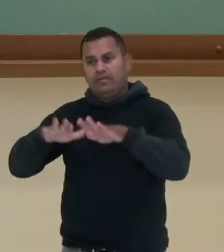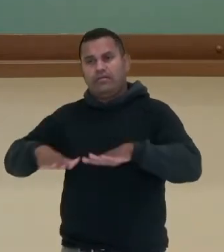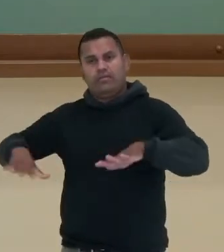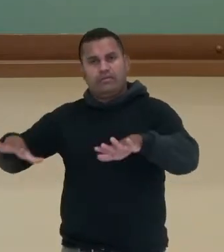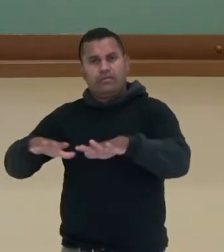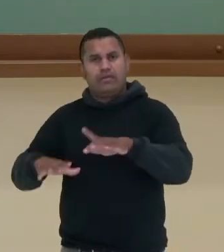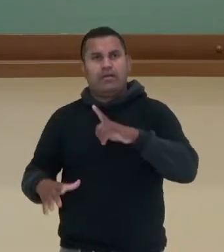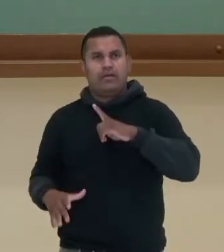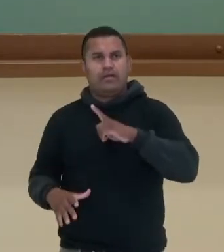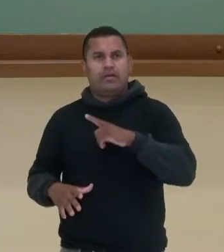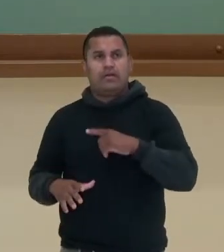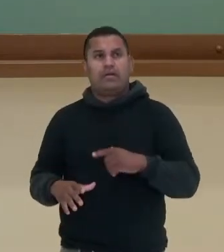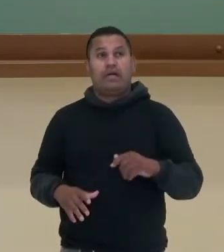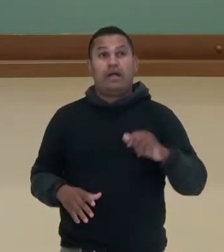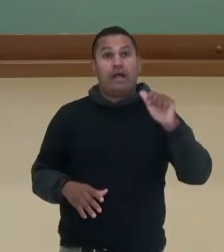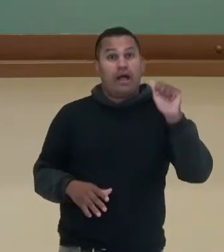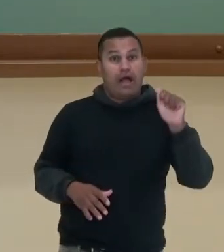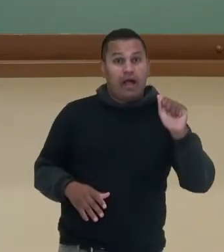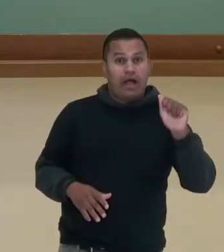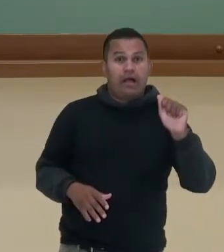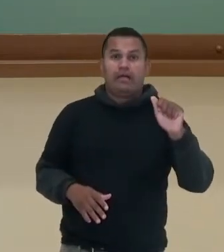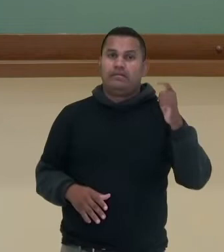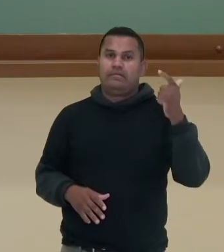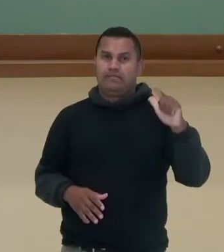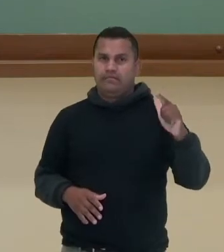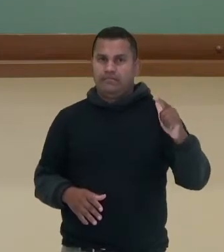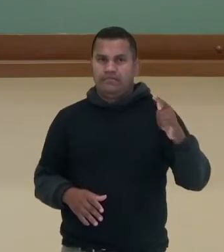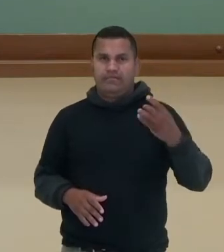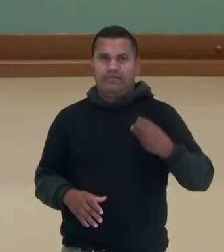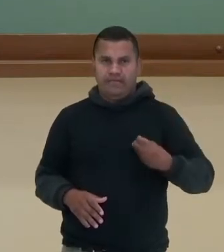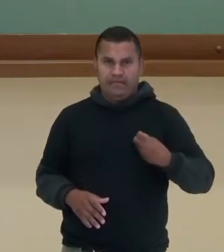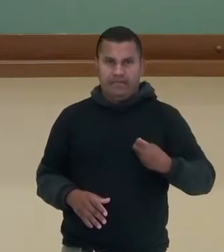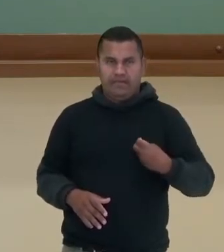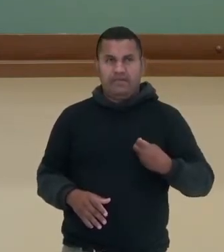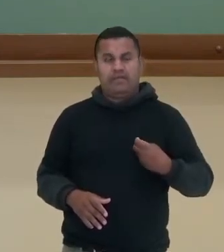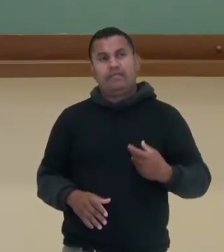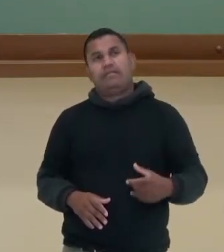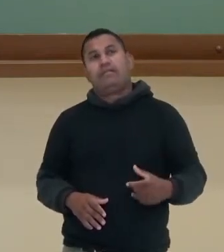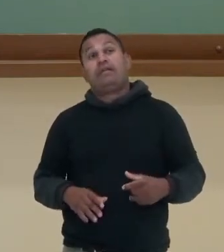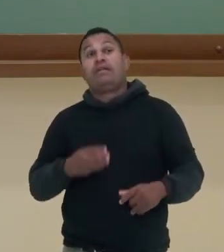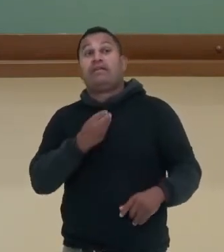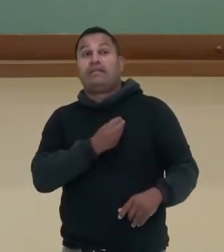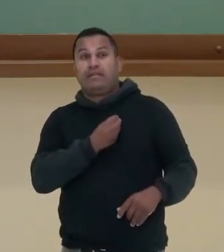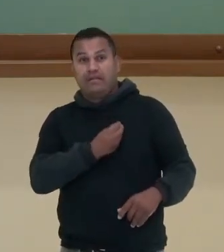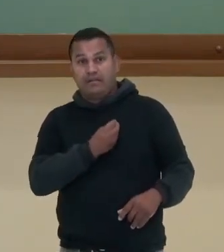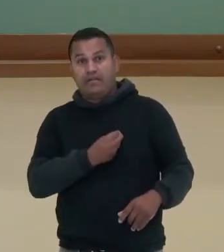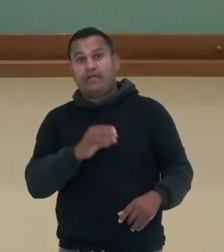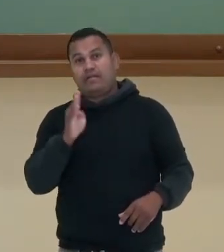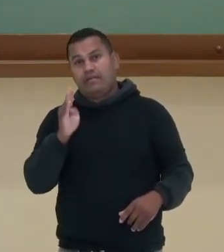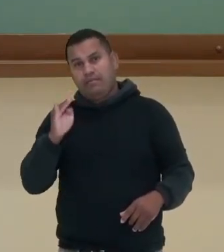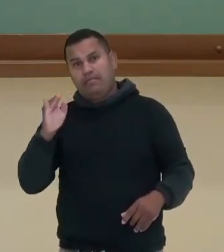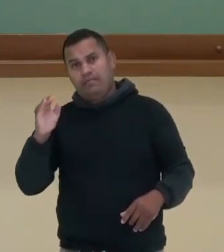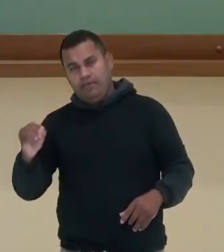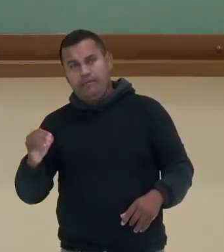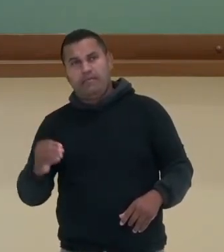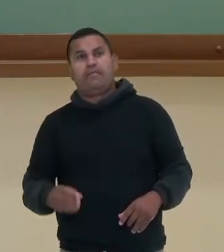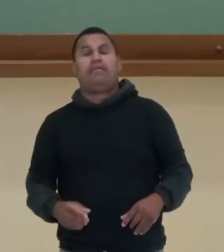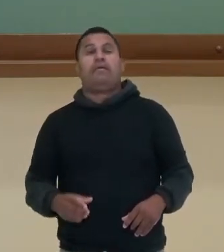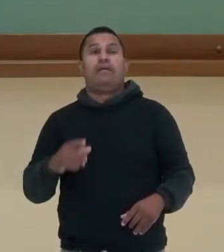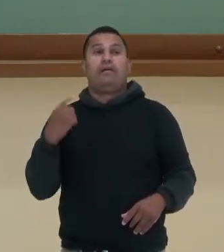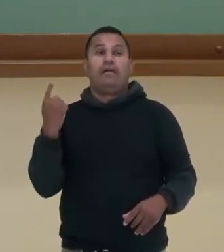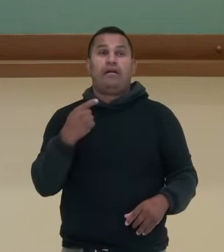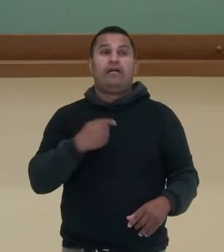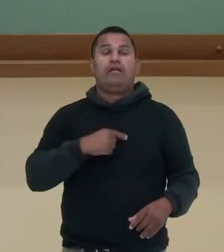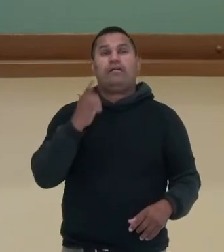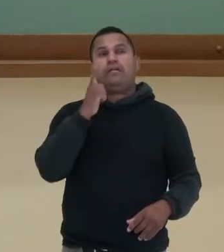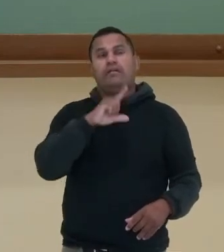falo de abiótico, não, bio, vida. São fatores não vivos, fatores químicos e físicos. Se eu falo de